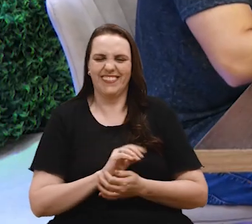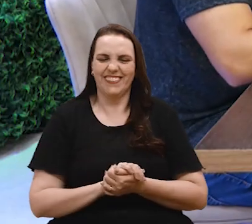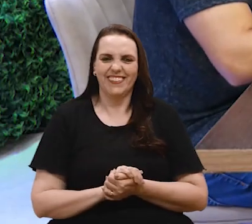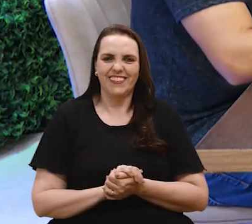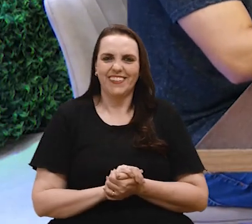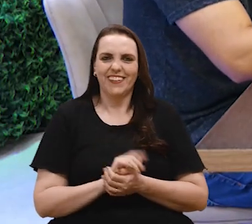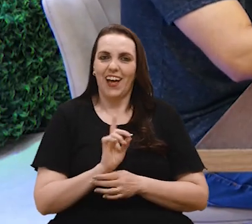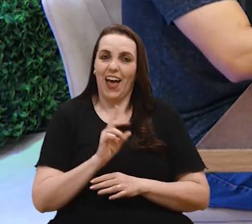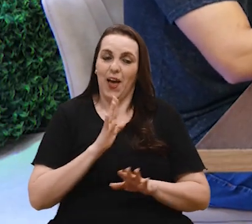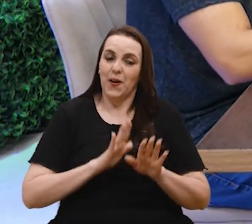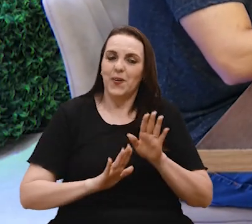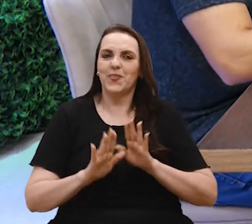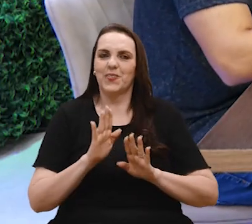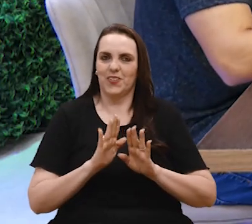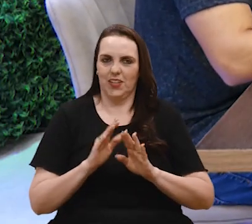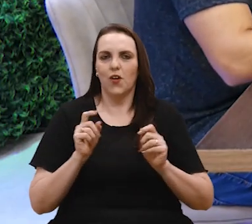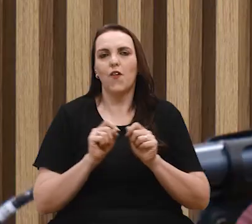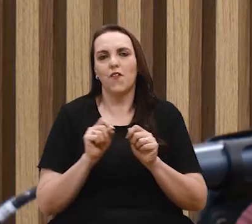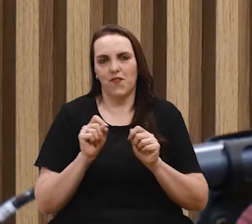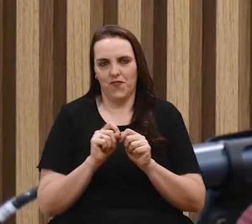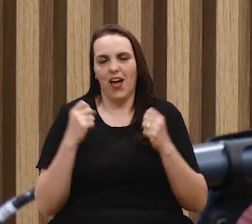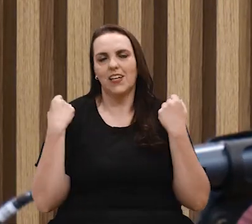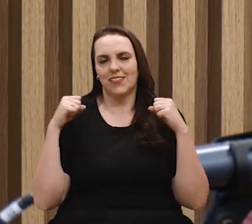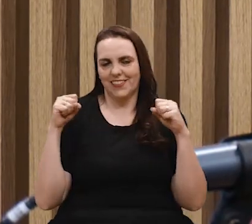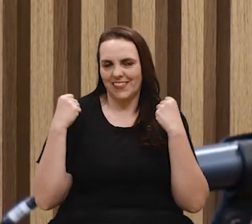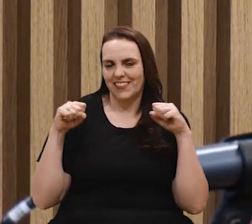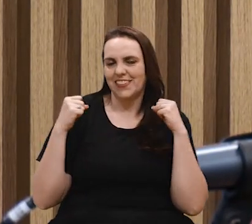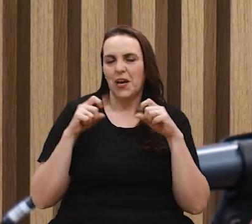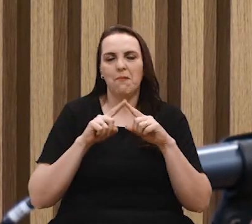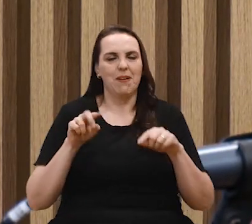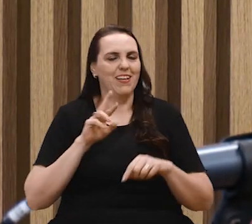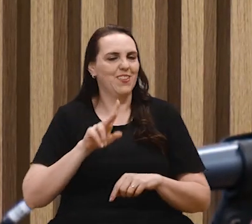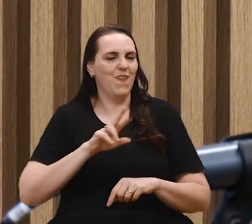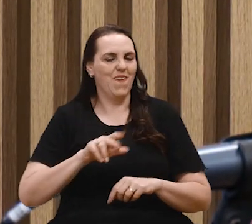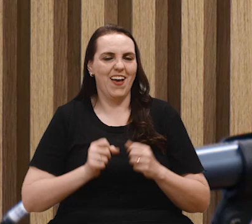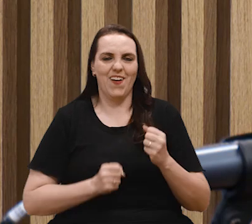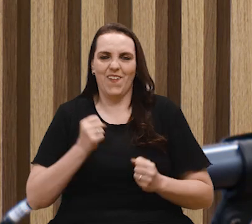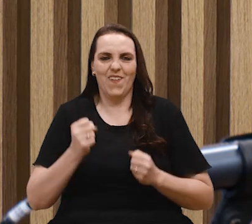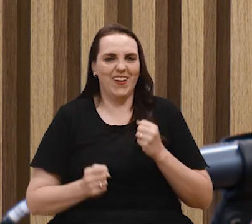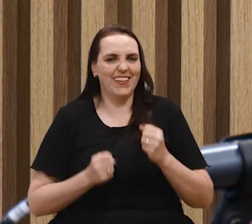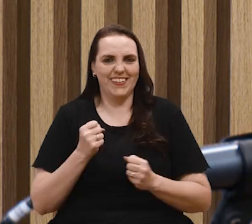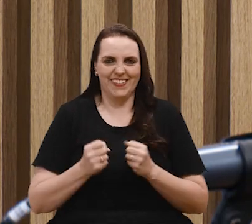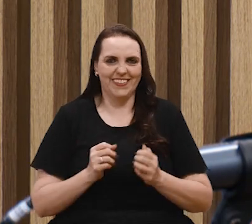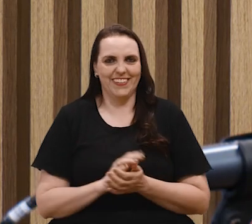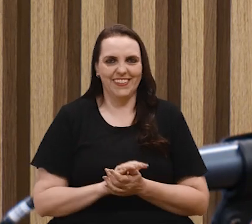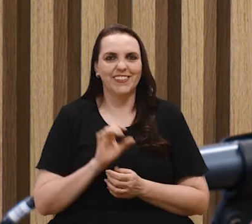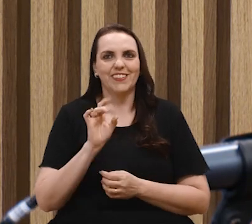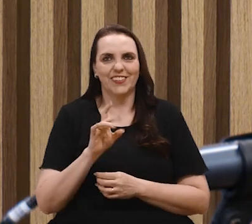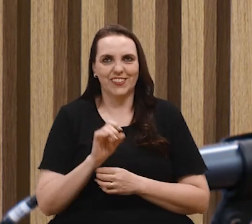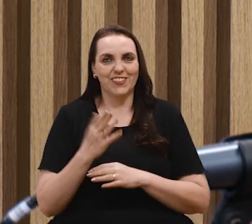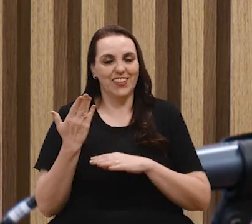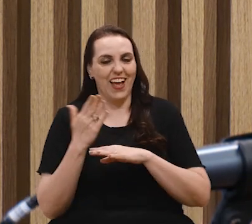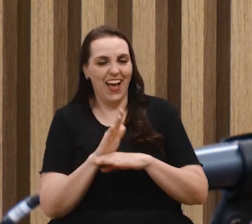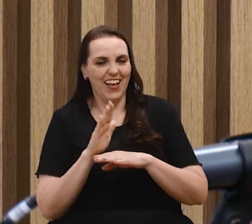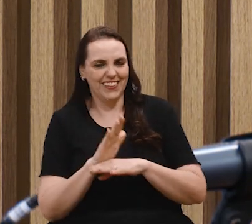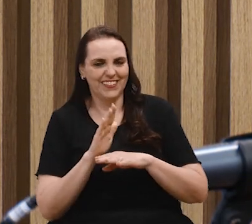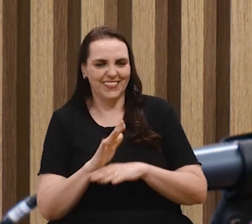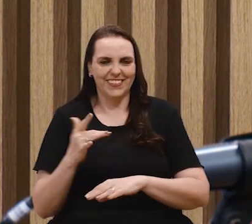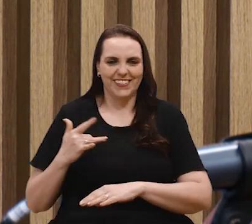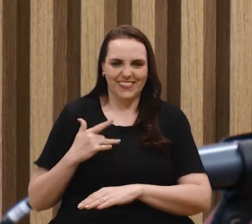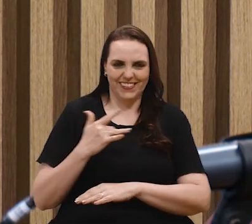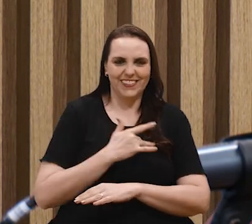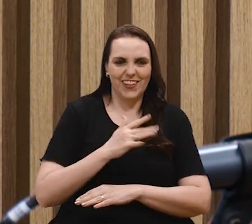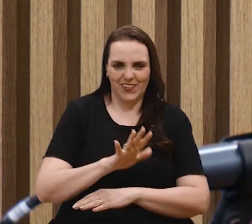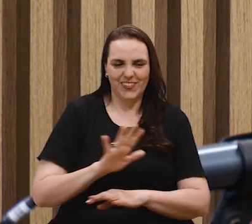cuida dos corredores. Só cuida do pessoal. Eu faço atividade física, mas não é corrida, não. Aí fico só na assessoria ali de